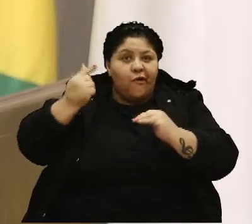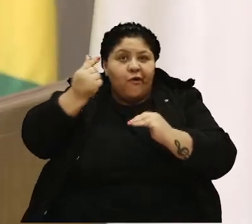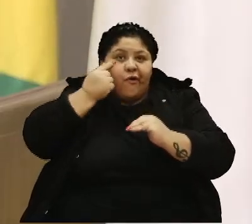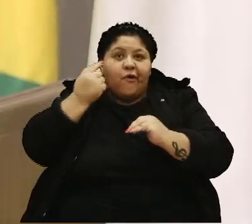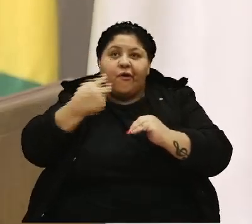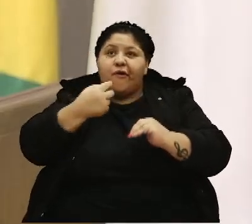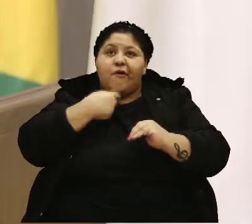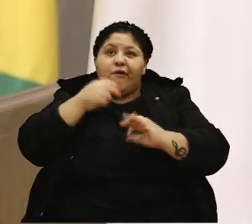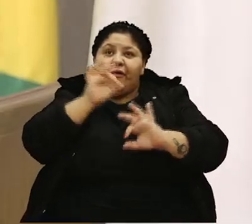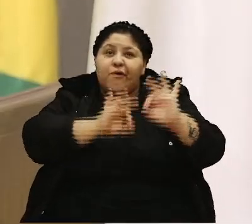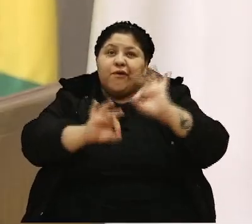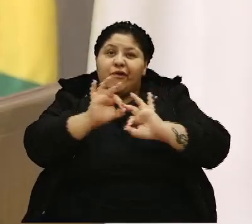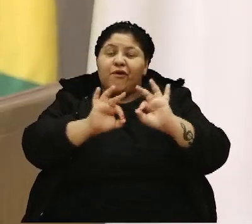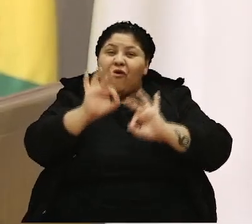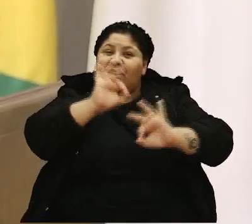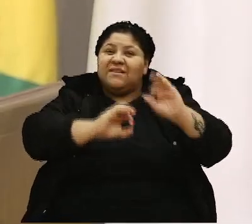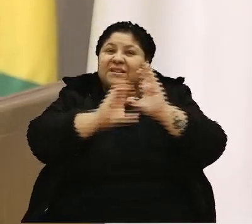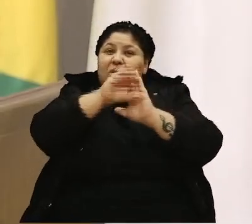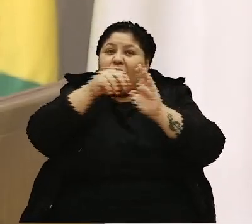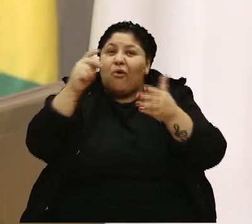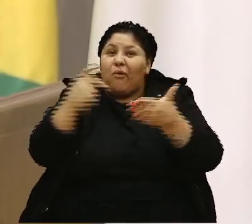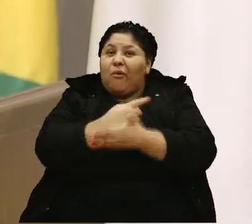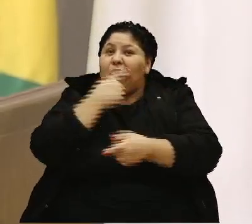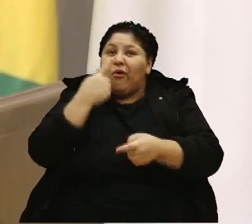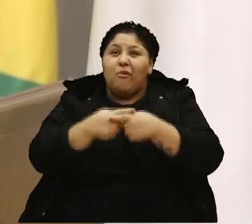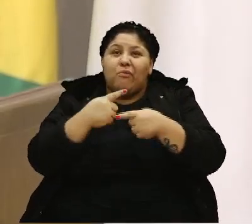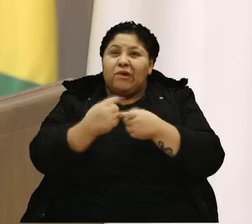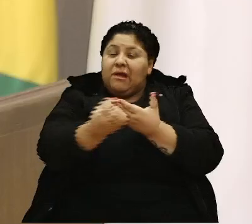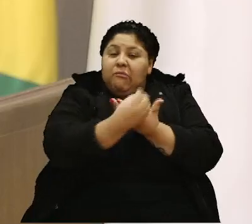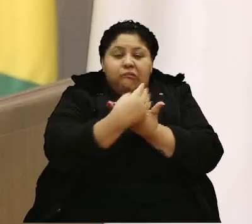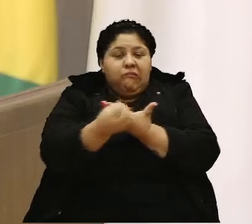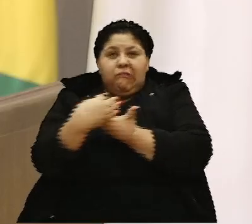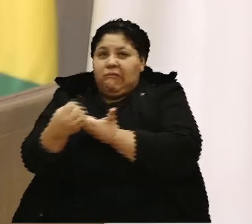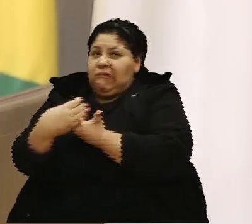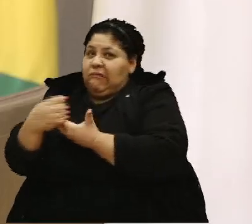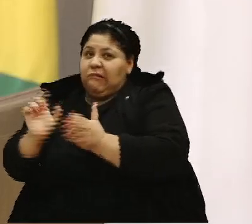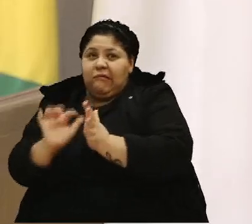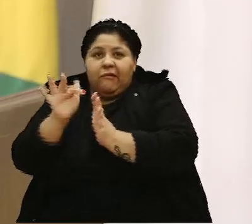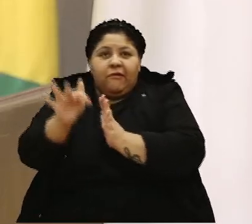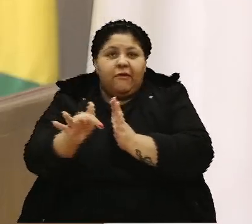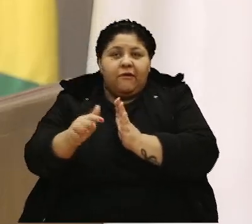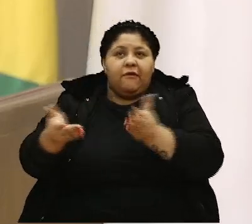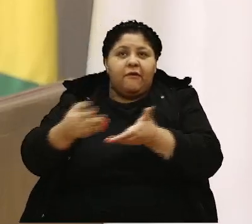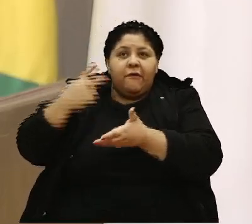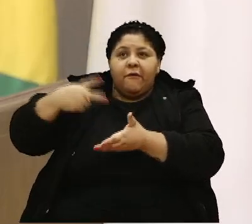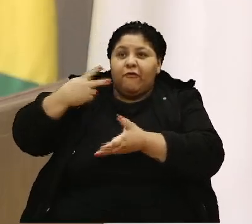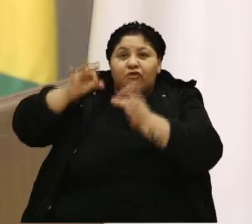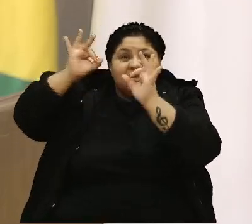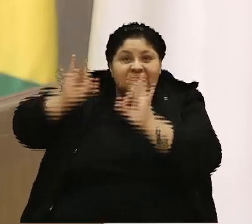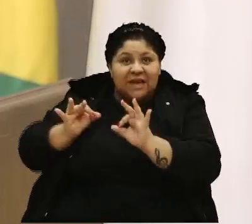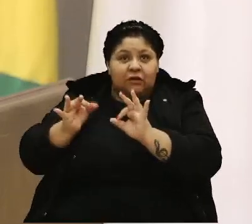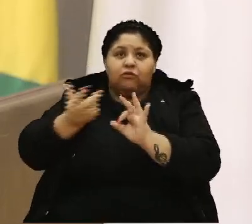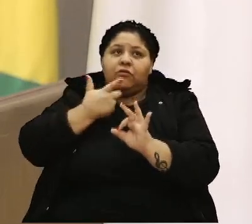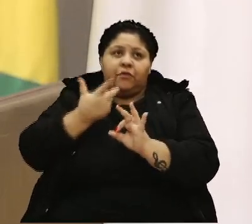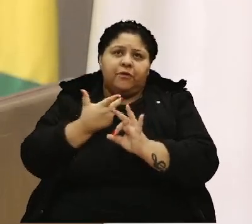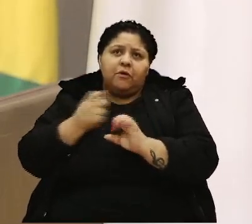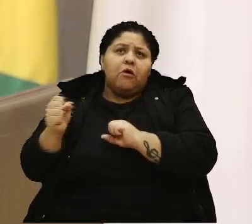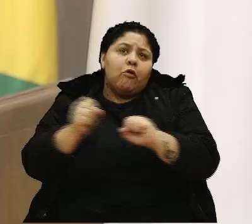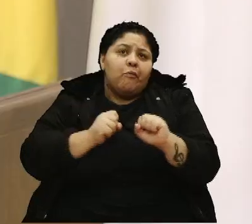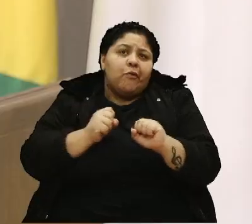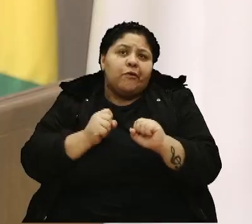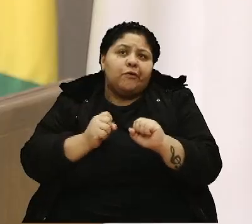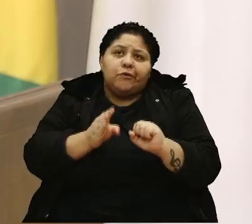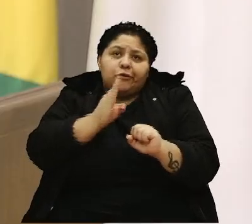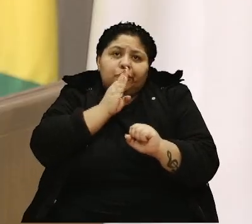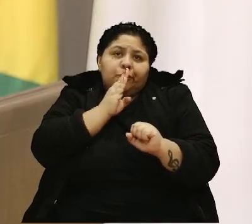formular conceitos errados aqui para a Câmara de Vereadores, porque virão tantos outros mais. E o vereador agora foi assertivo no que ele disse. Ele pode silenciar